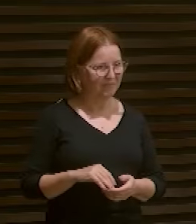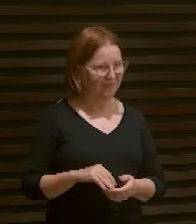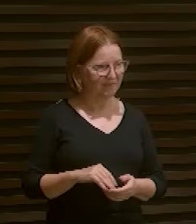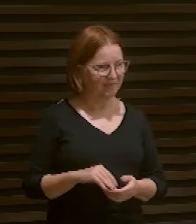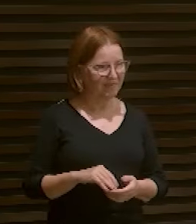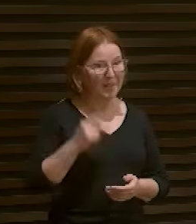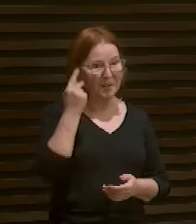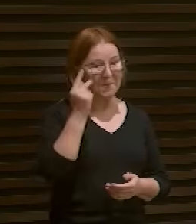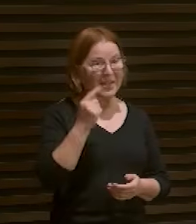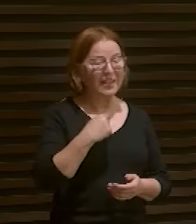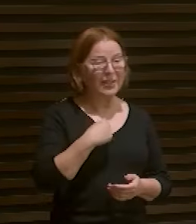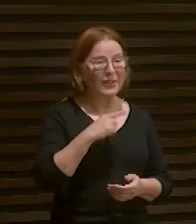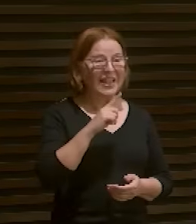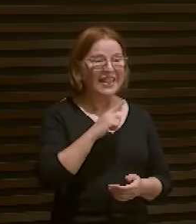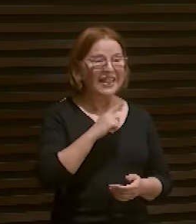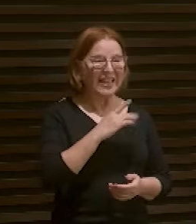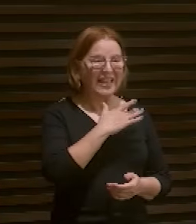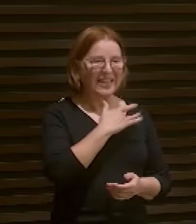Para que eu tenha saúde no meu corpo.